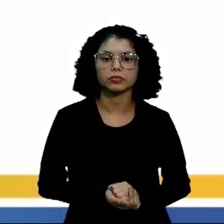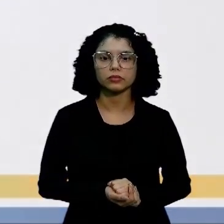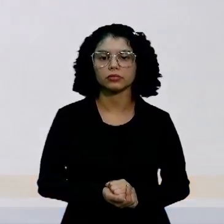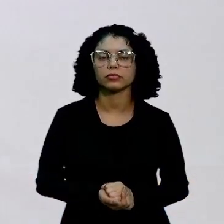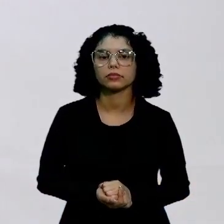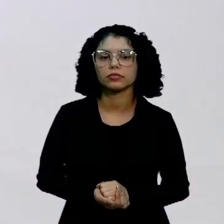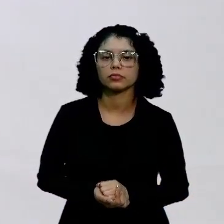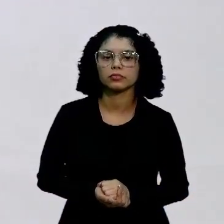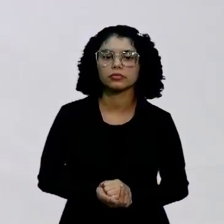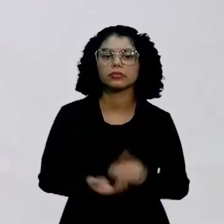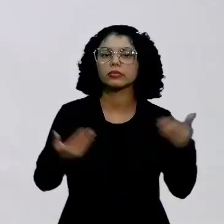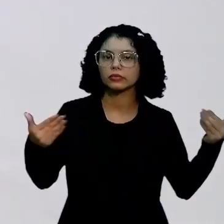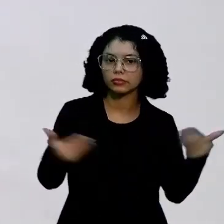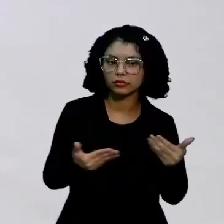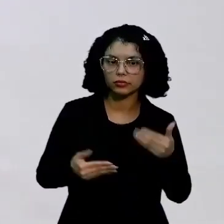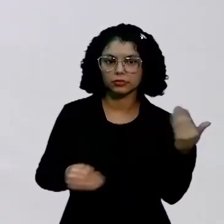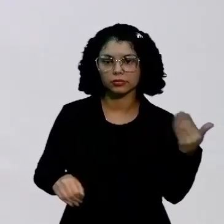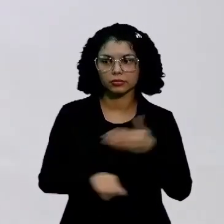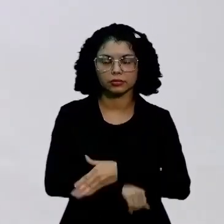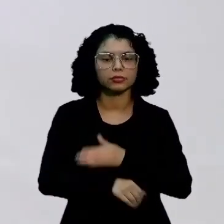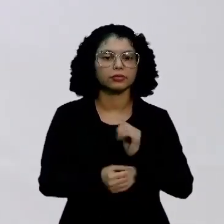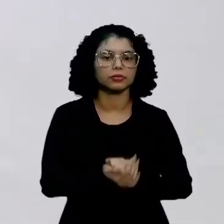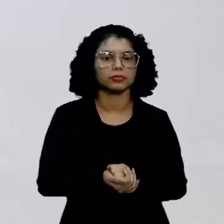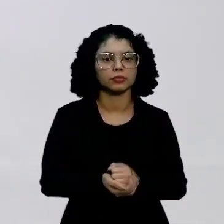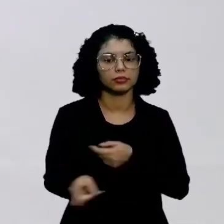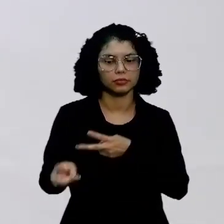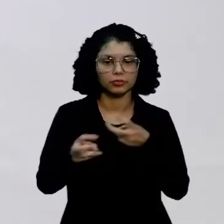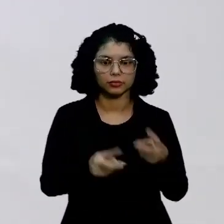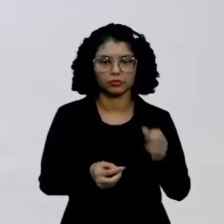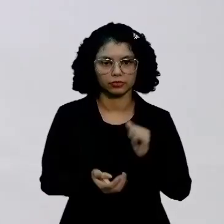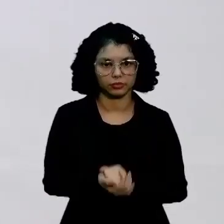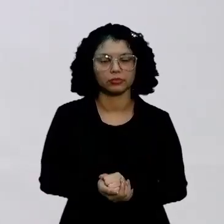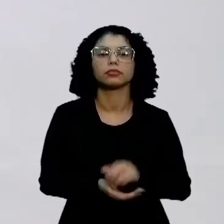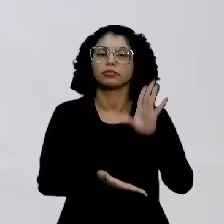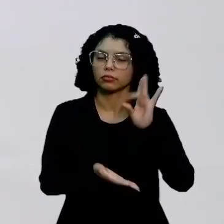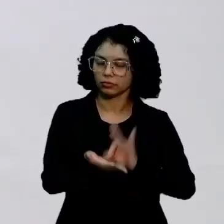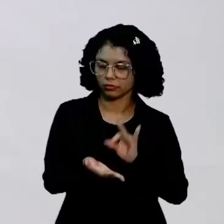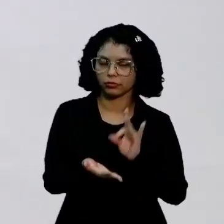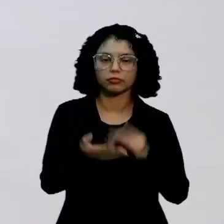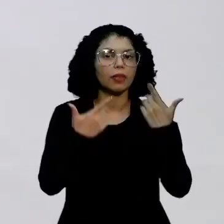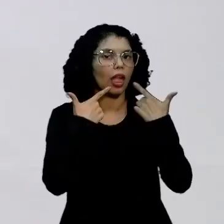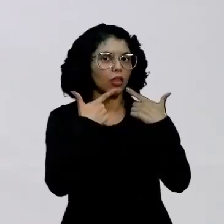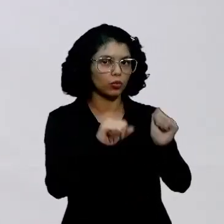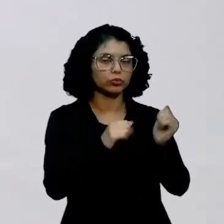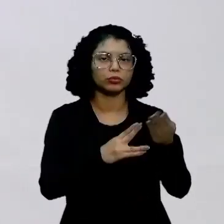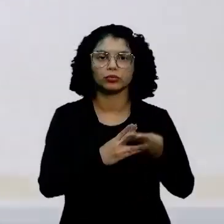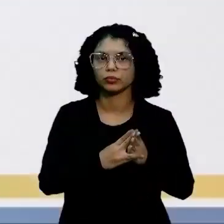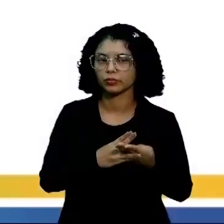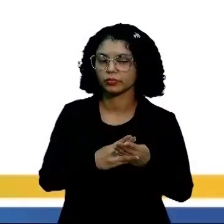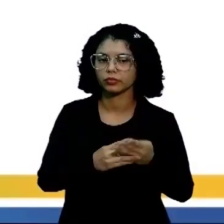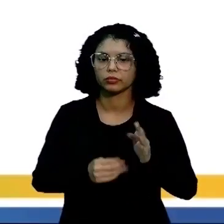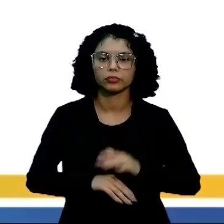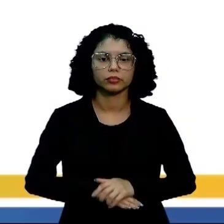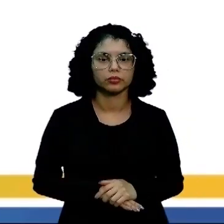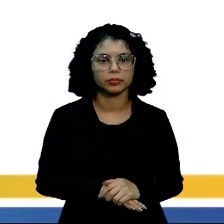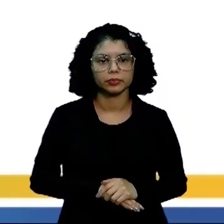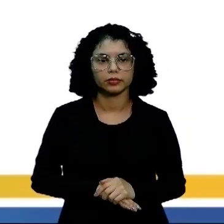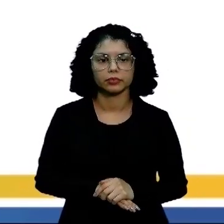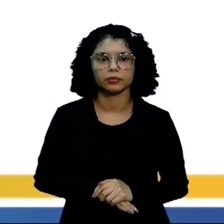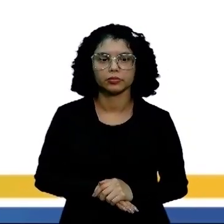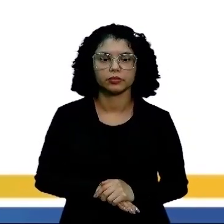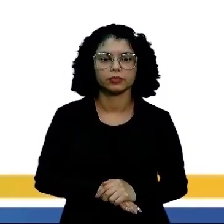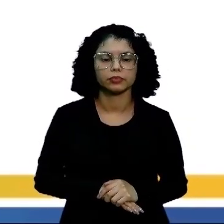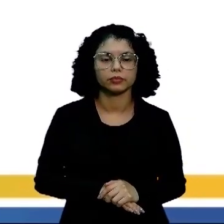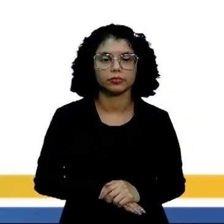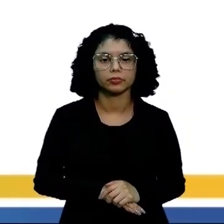Vamos lá, agora a gente vai entrar na parte que nos interessa, que é de fato a linguagem do barroco, tá bom?